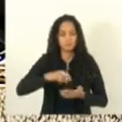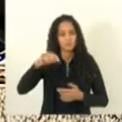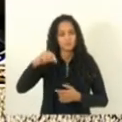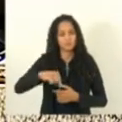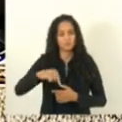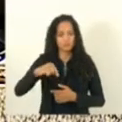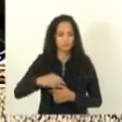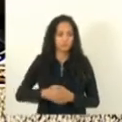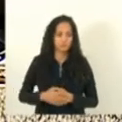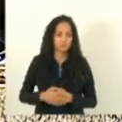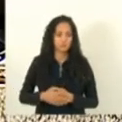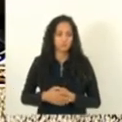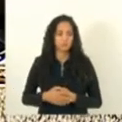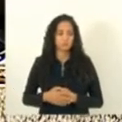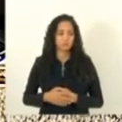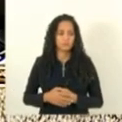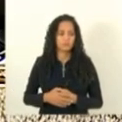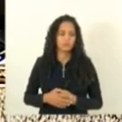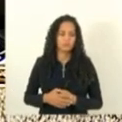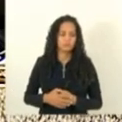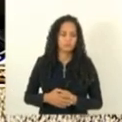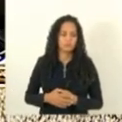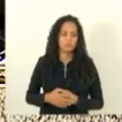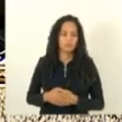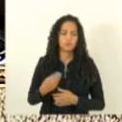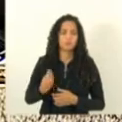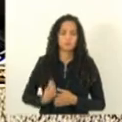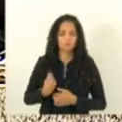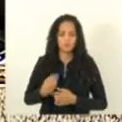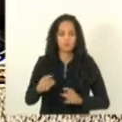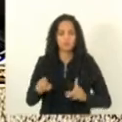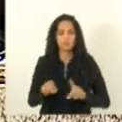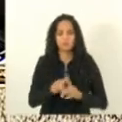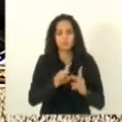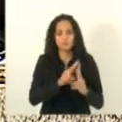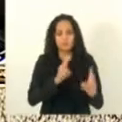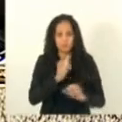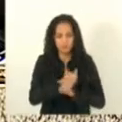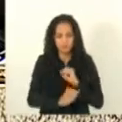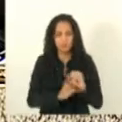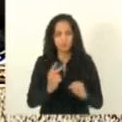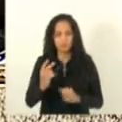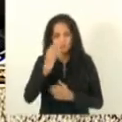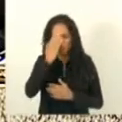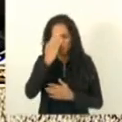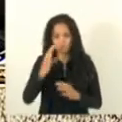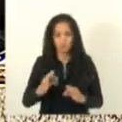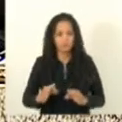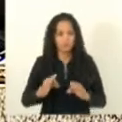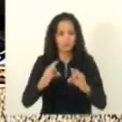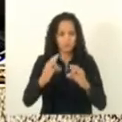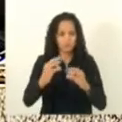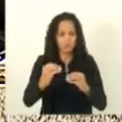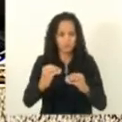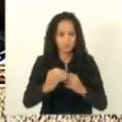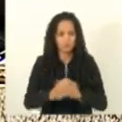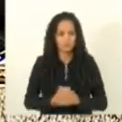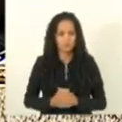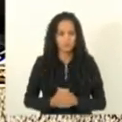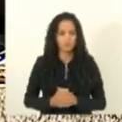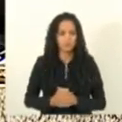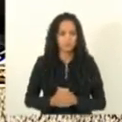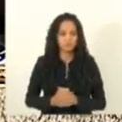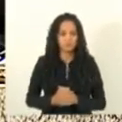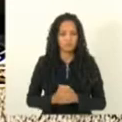9h. Vai ser presencial e também virtual. Muito obrigado pela audiência de todos vocês.